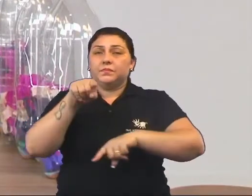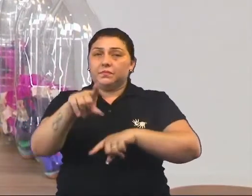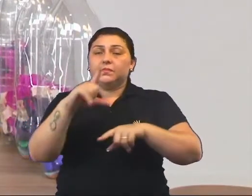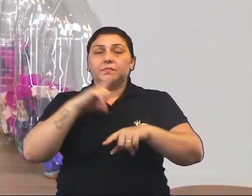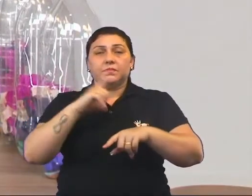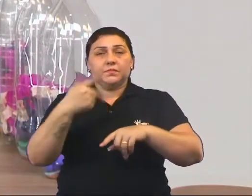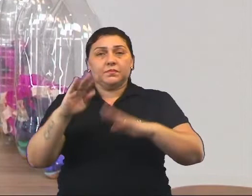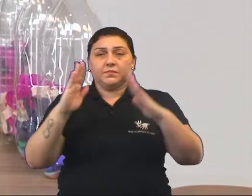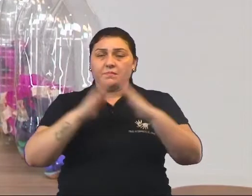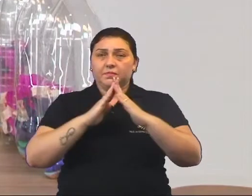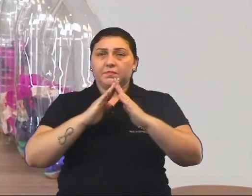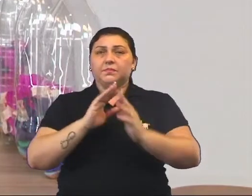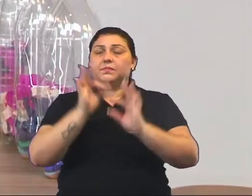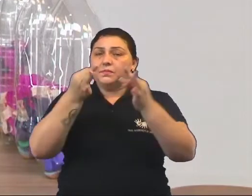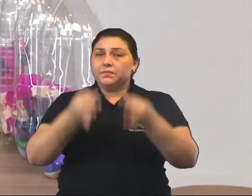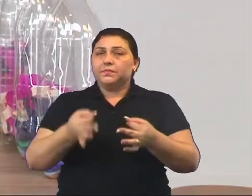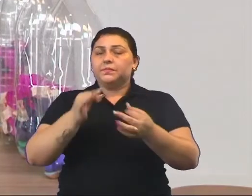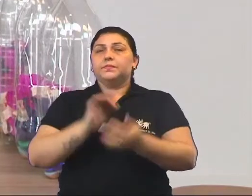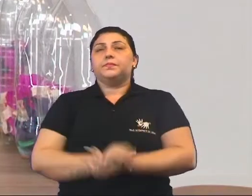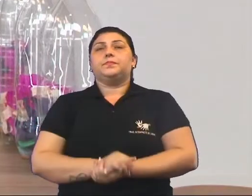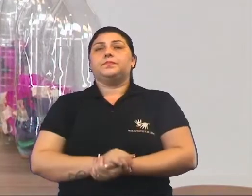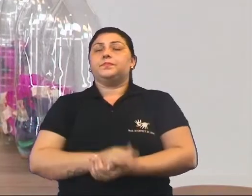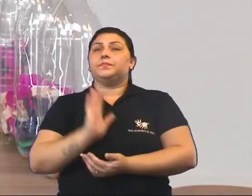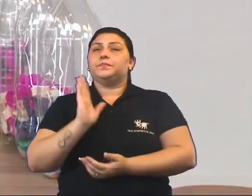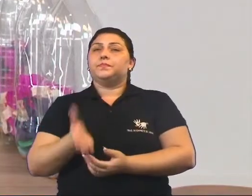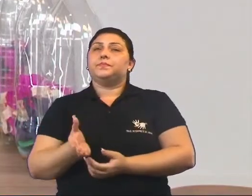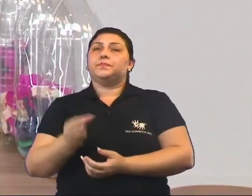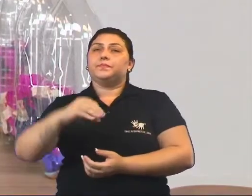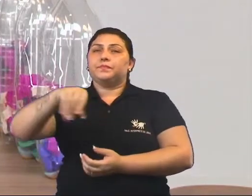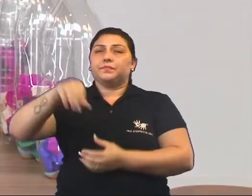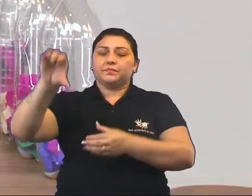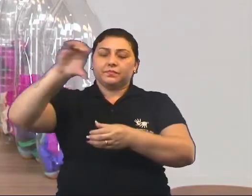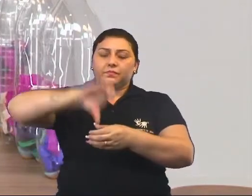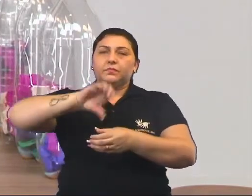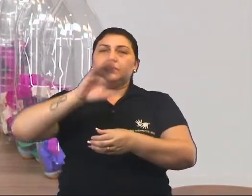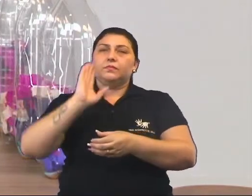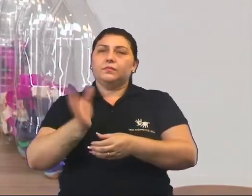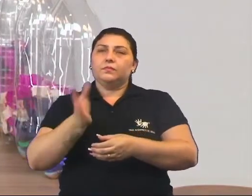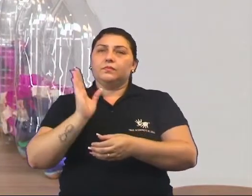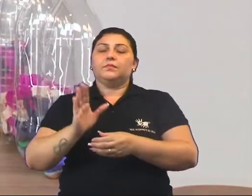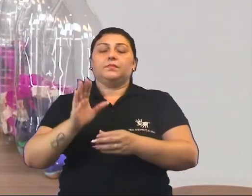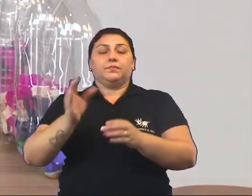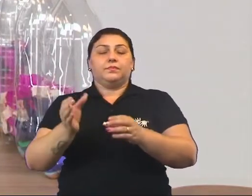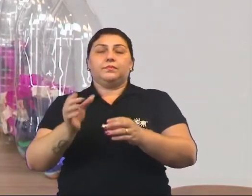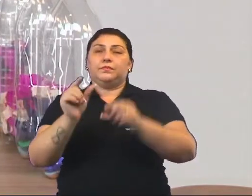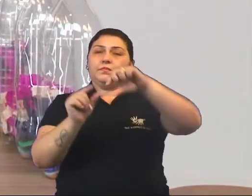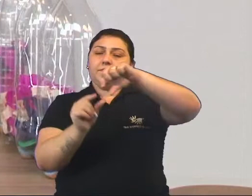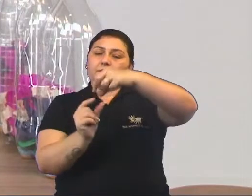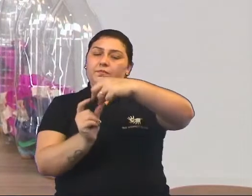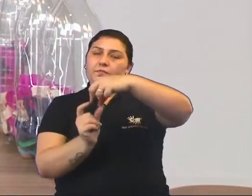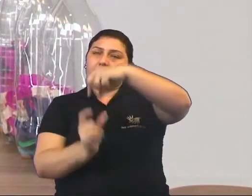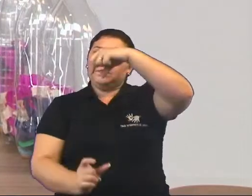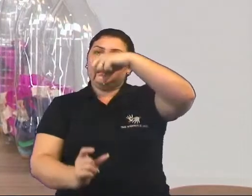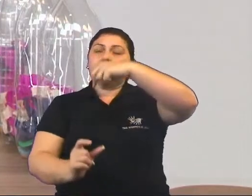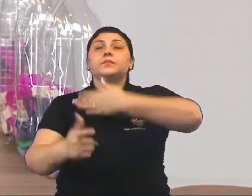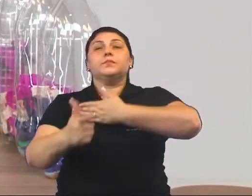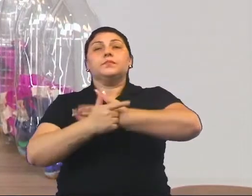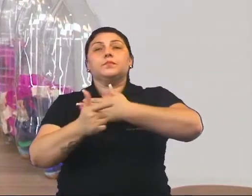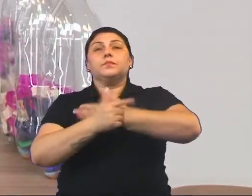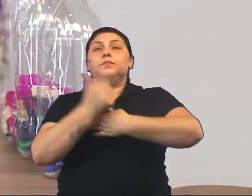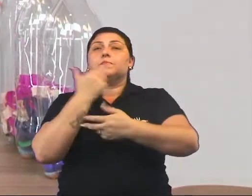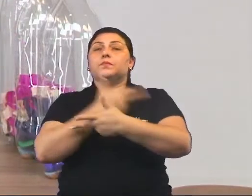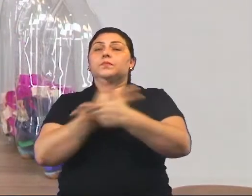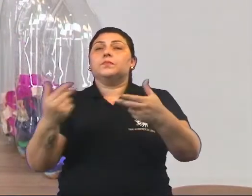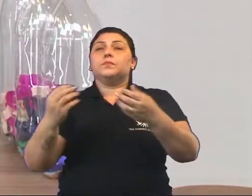você tiver na sua casa, certo? Já colocamos a areia, já coloquei as tiras de papel crepom. As